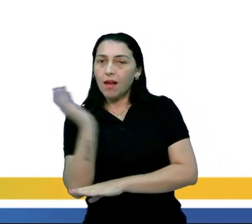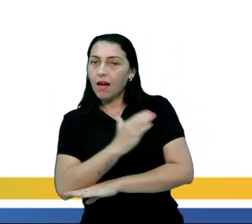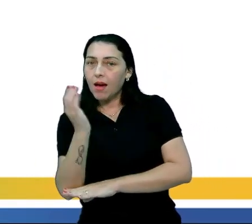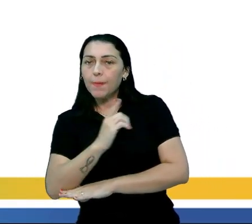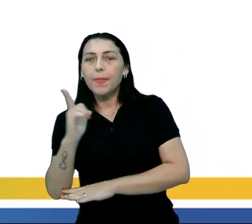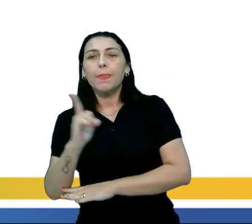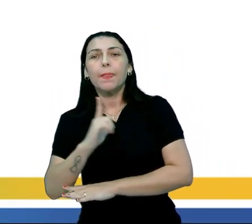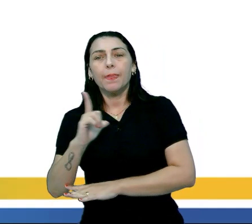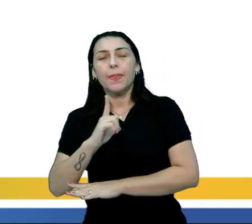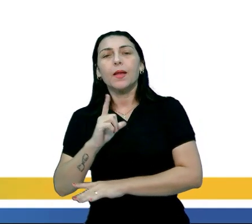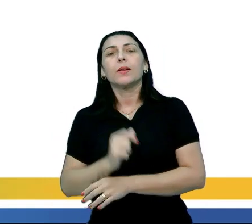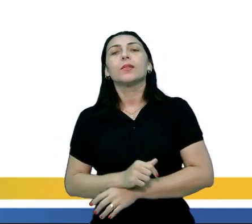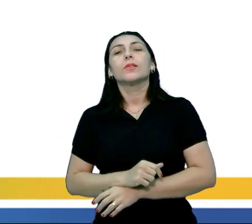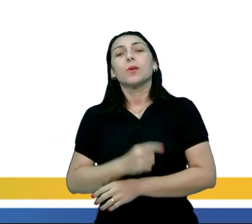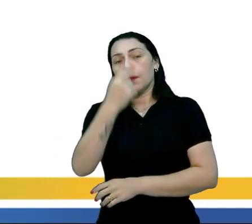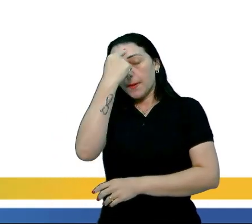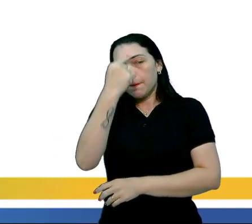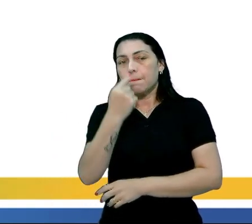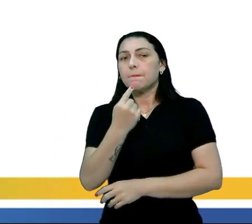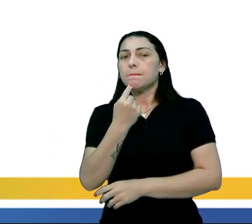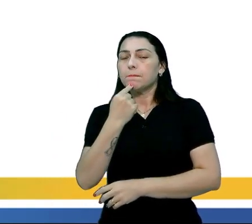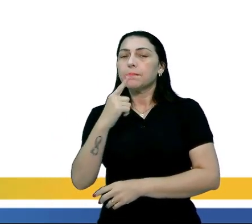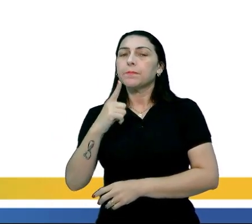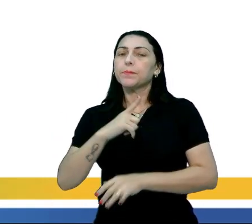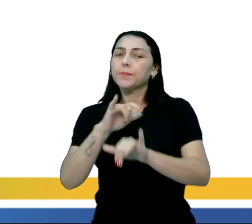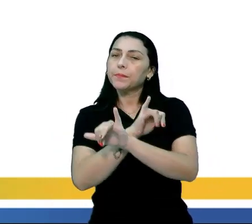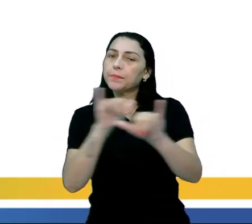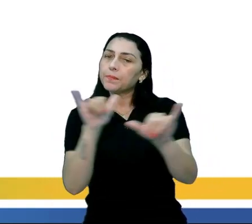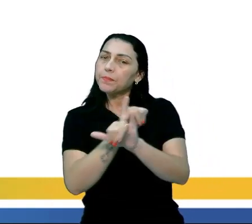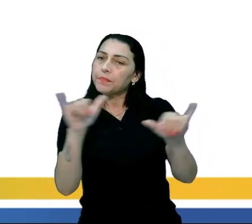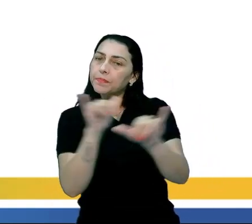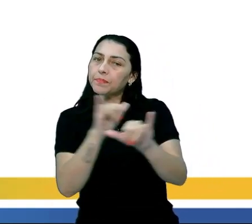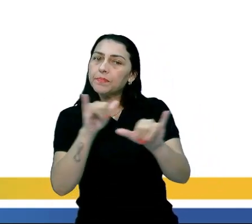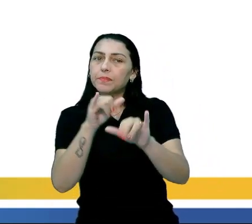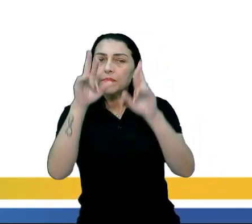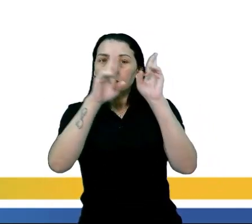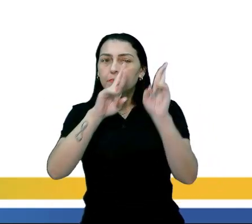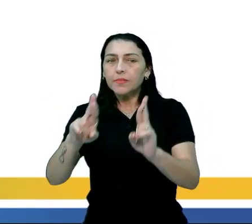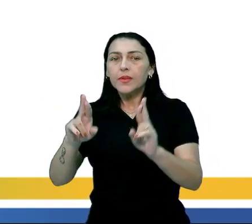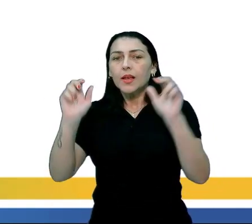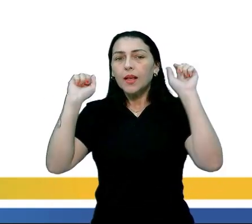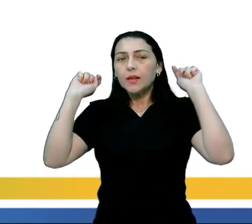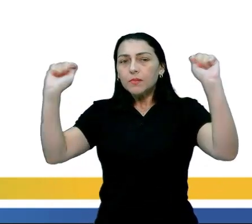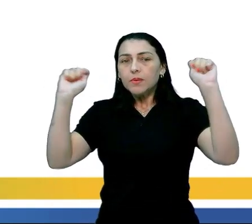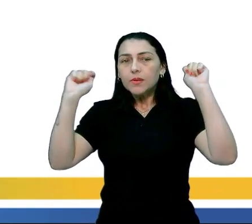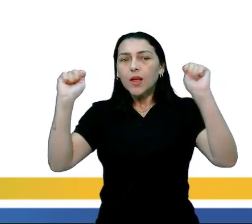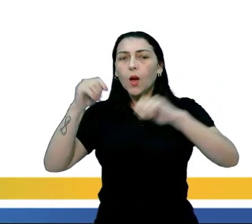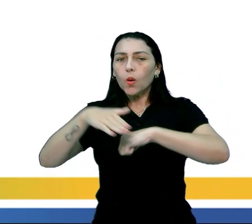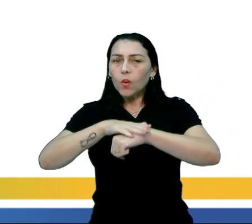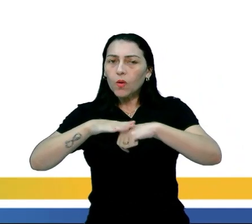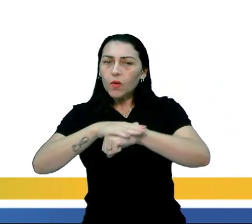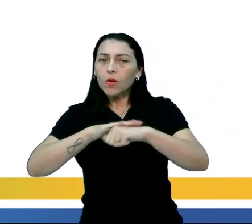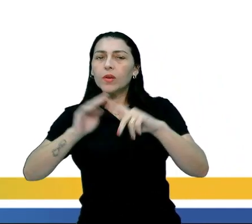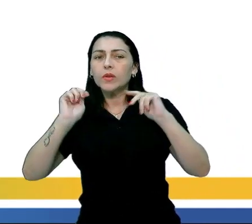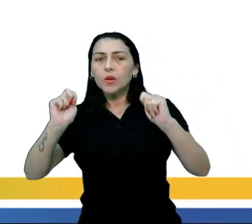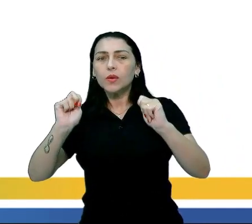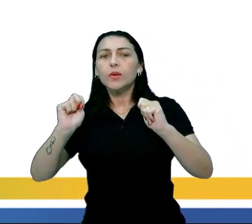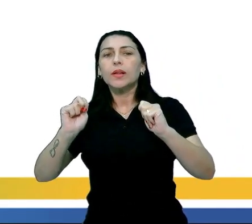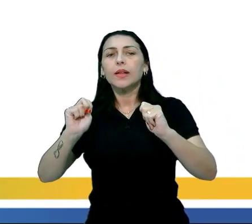tem aqui uma imagem, ela tem informações, então respeitar as torcedoras, conversar,